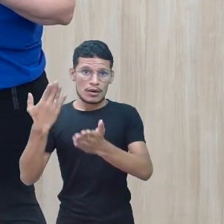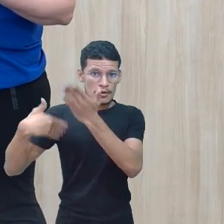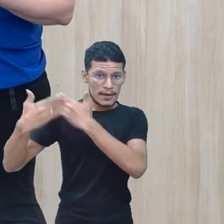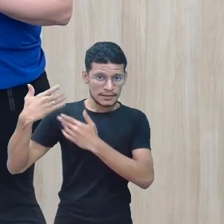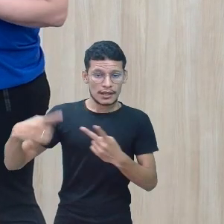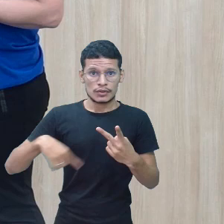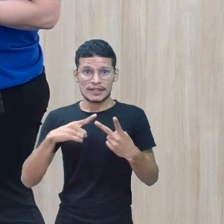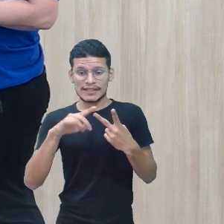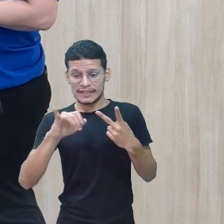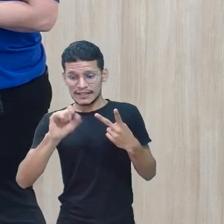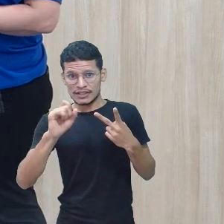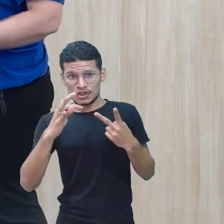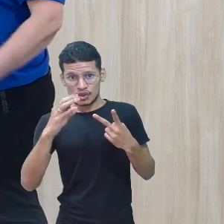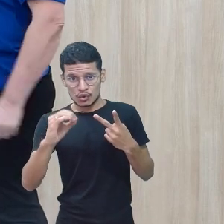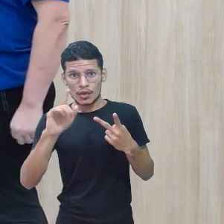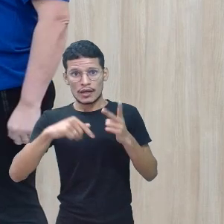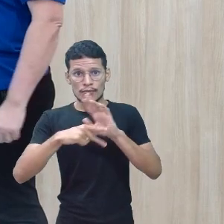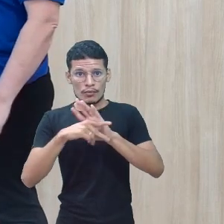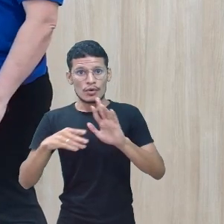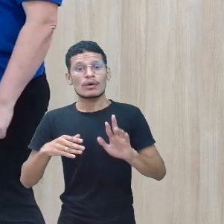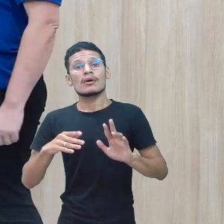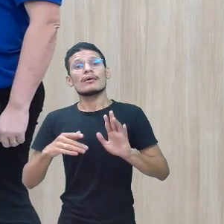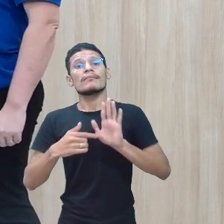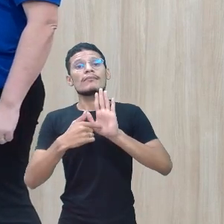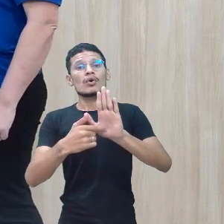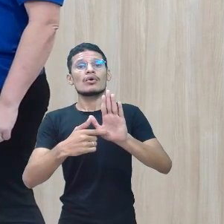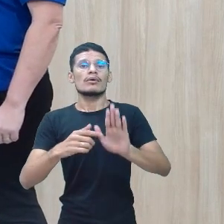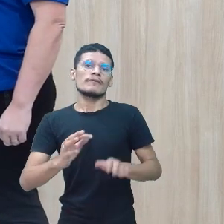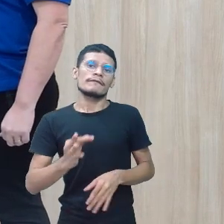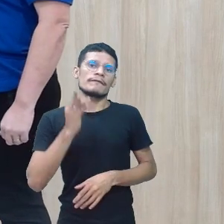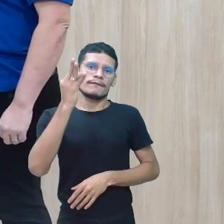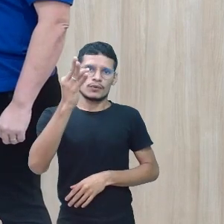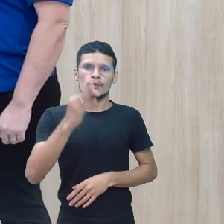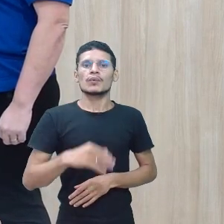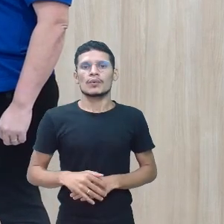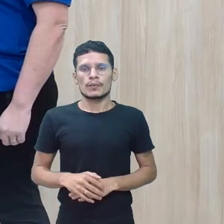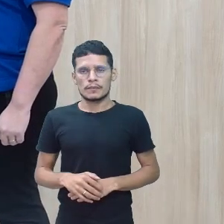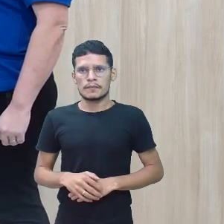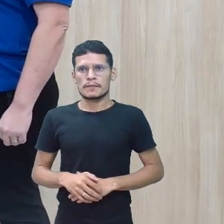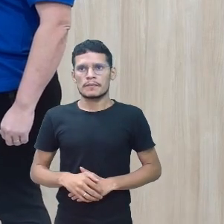futuro. Então, isso é bem claro aí.